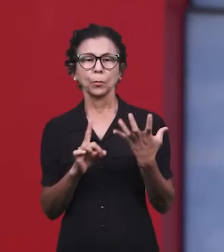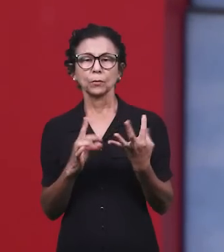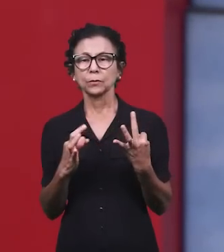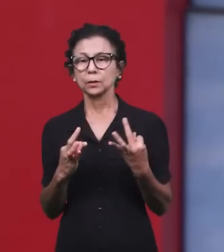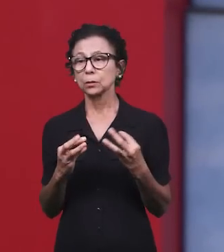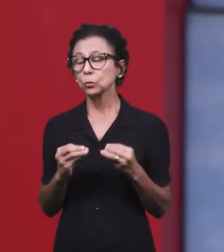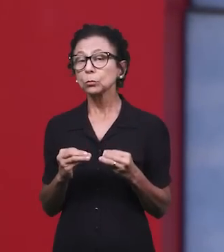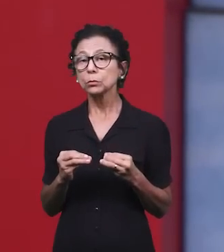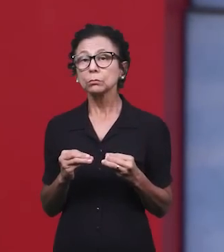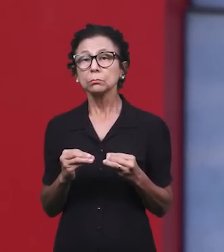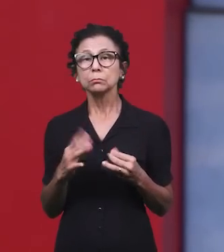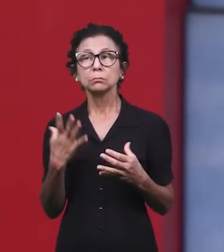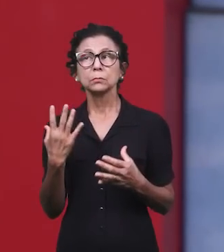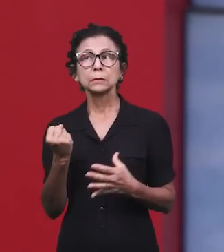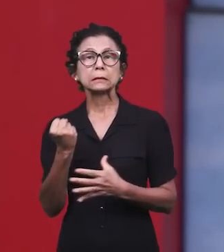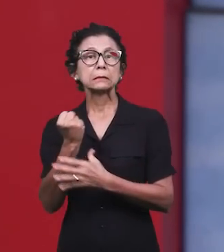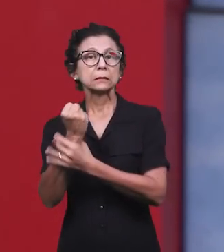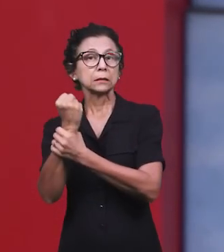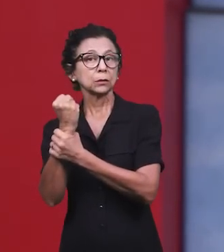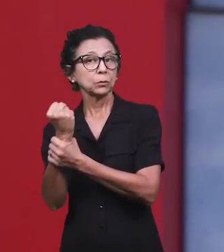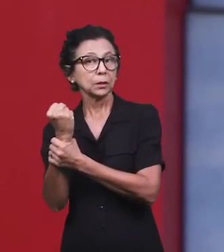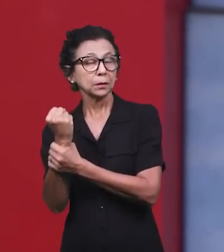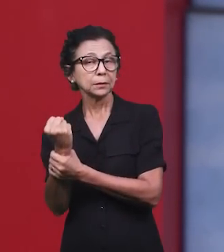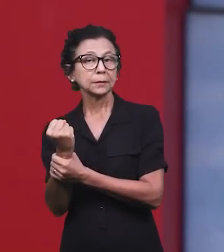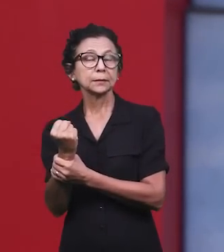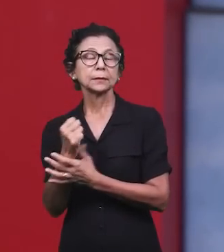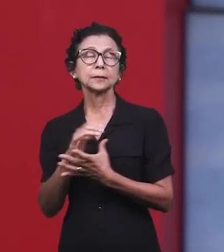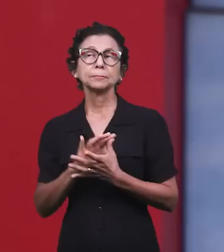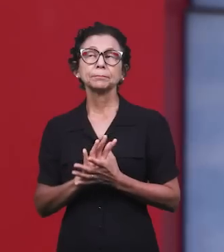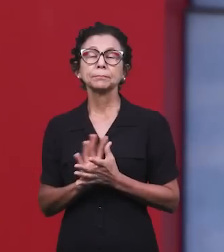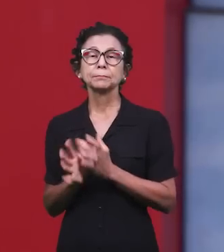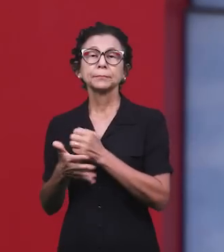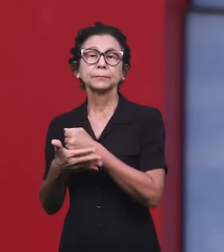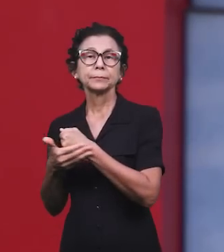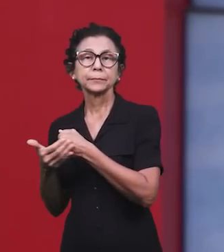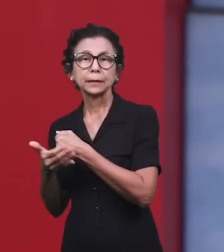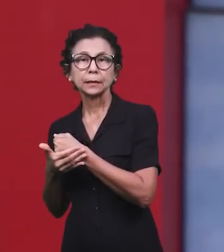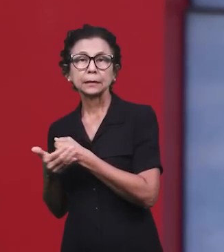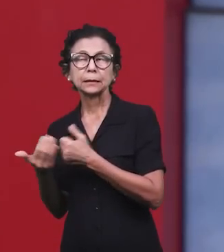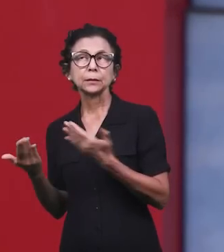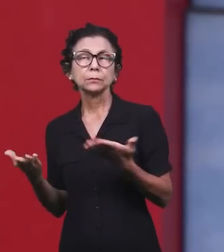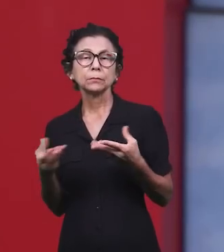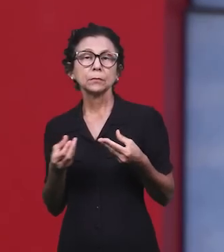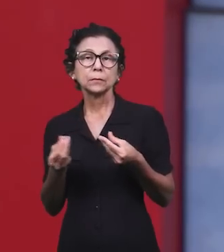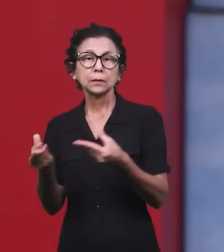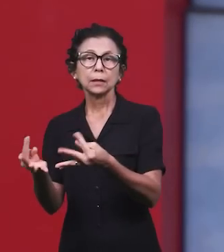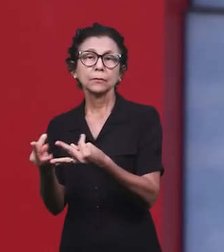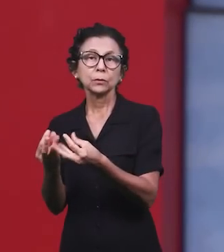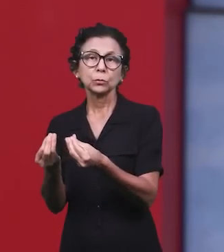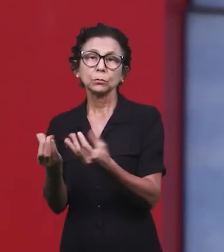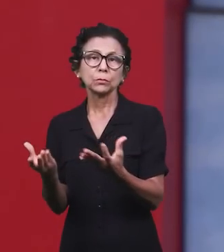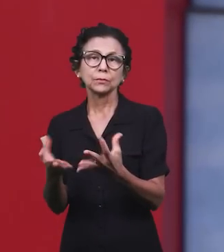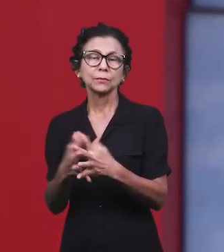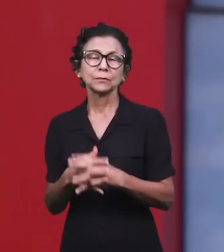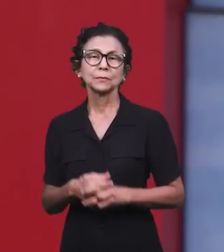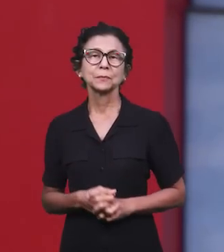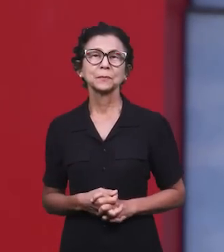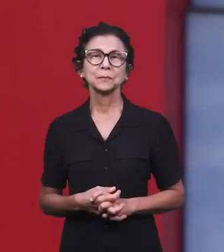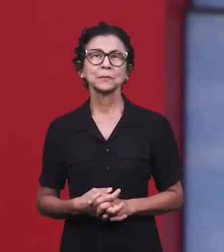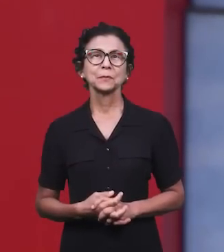que dava a segurança. É ele que dava o afeto. É ele que dava tudo. Então,